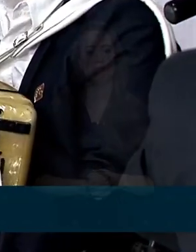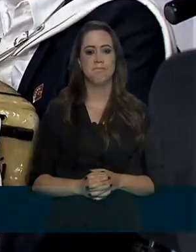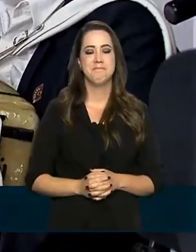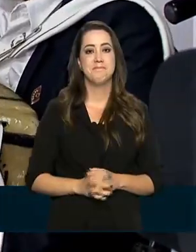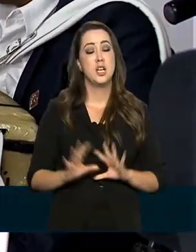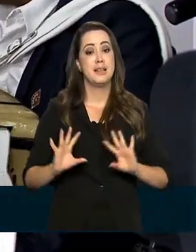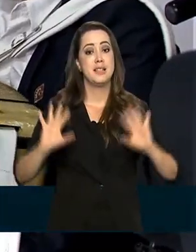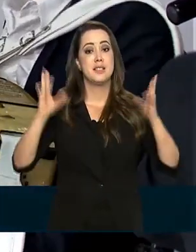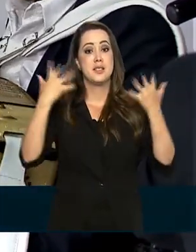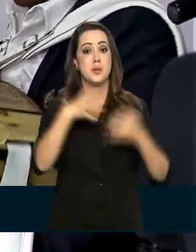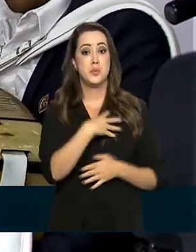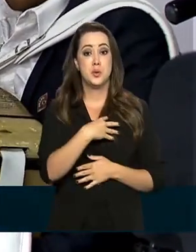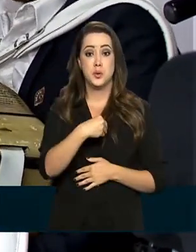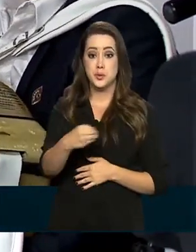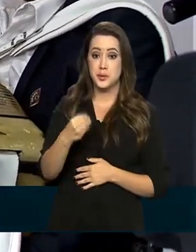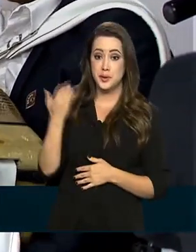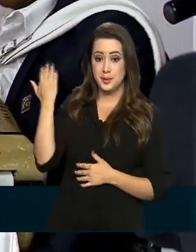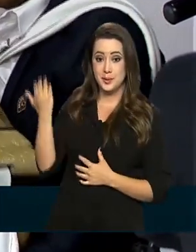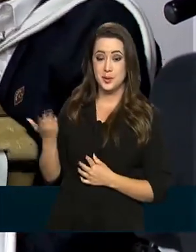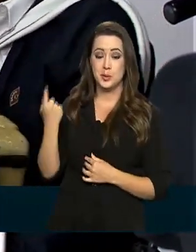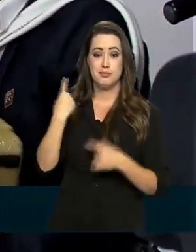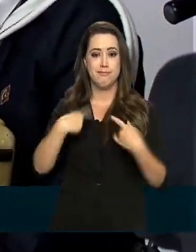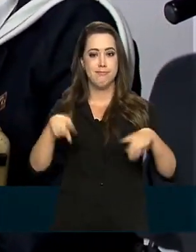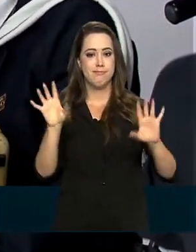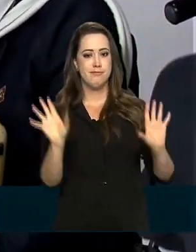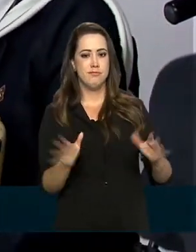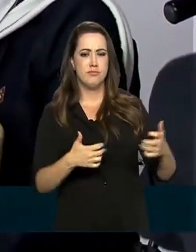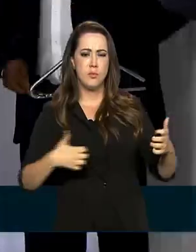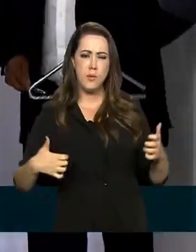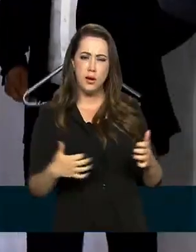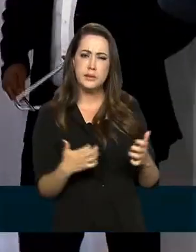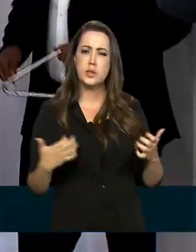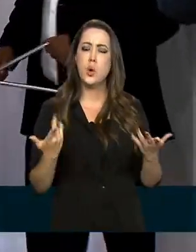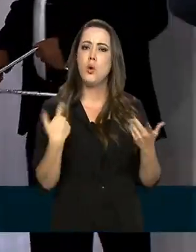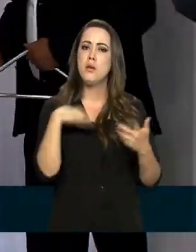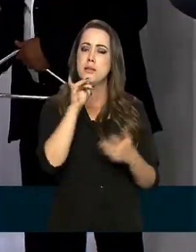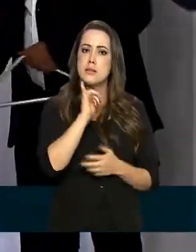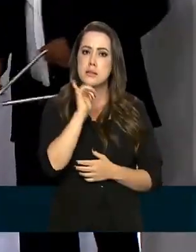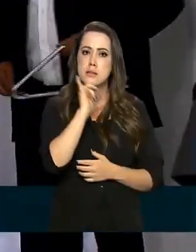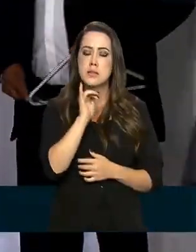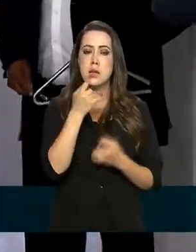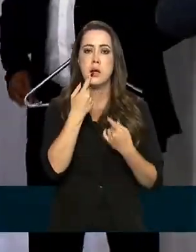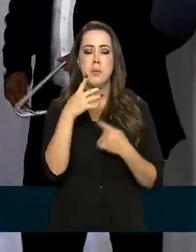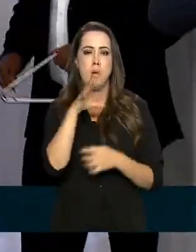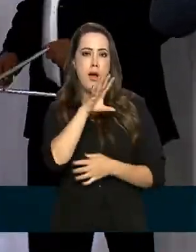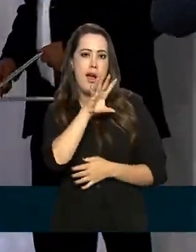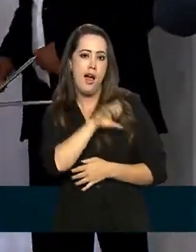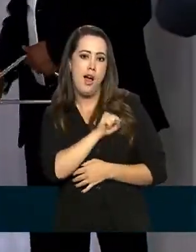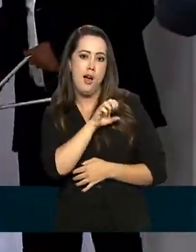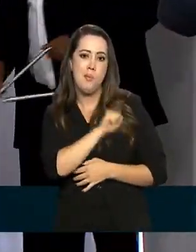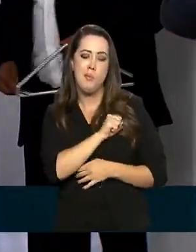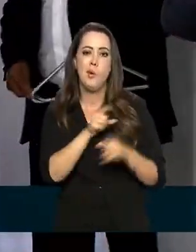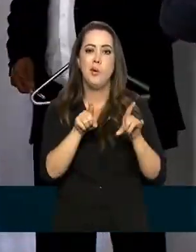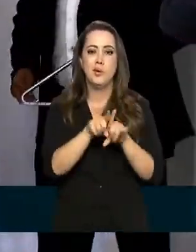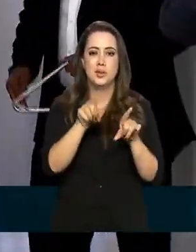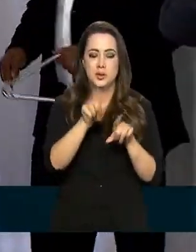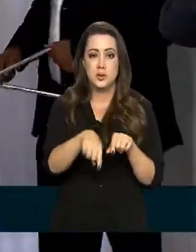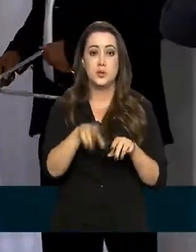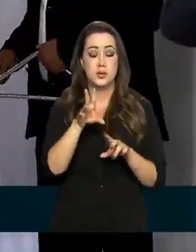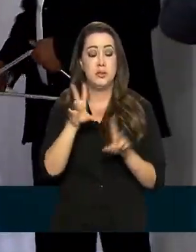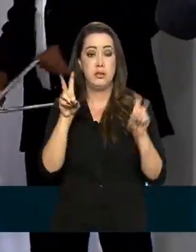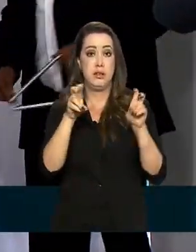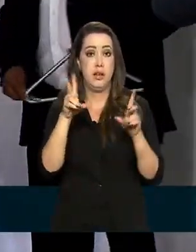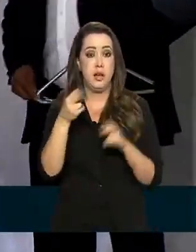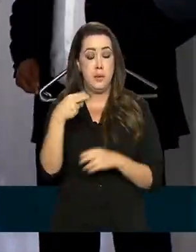cerimônia, o filho do artista tocou músicas do compositor paraibano, como Paixão de Beata, que ficou conhecida como tema de